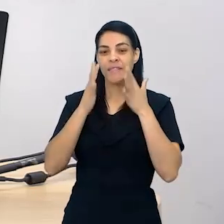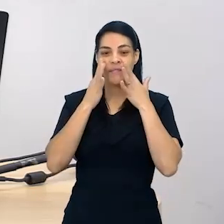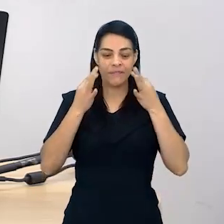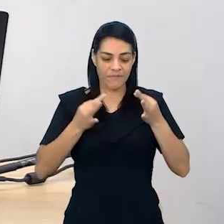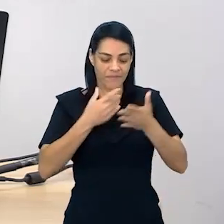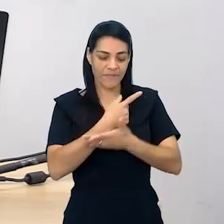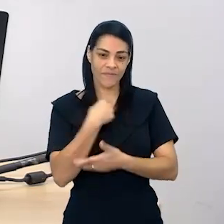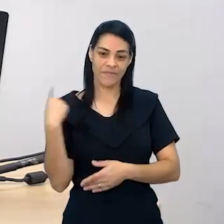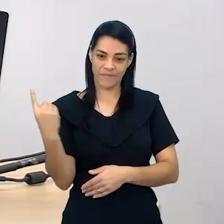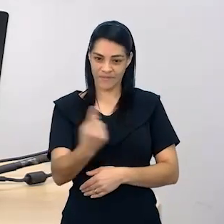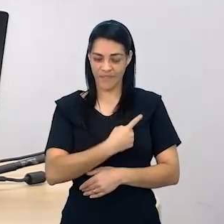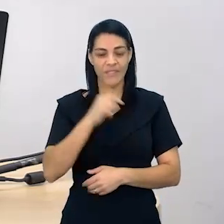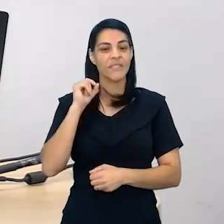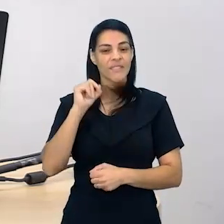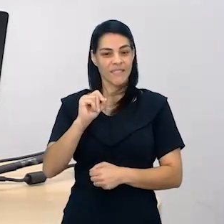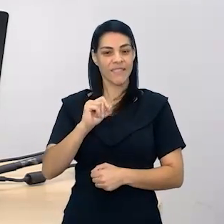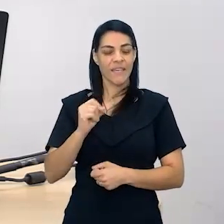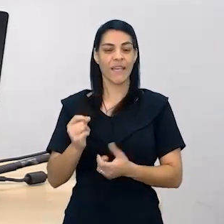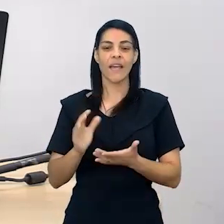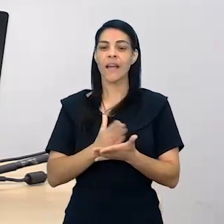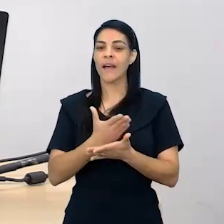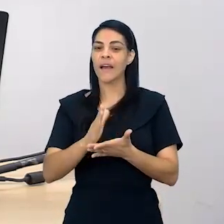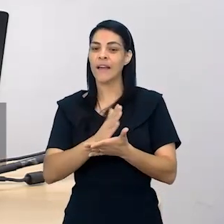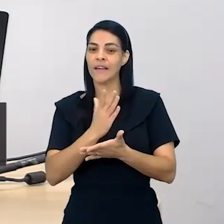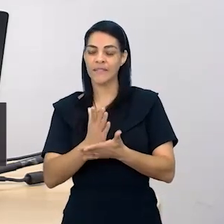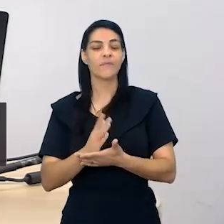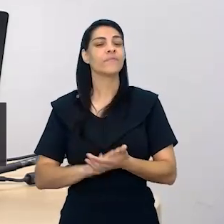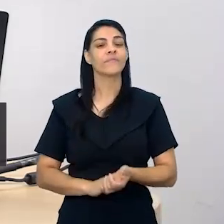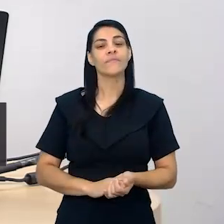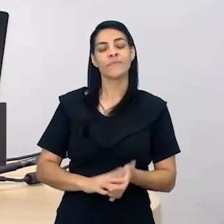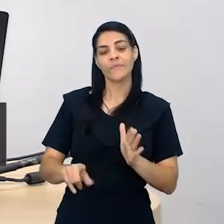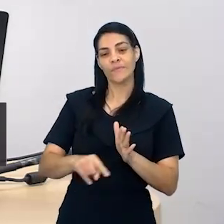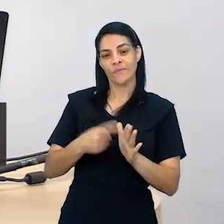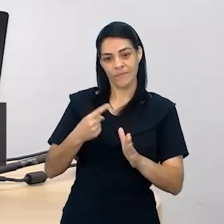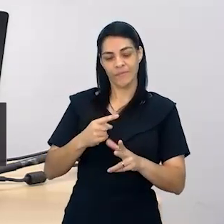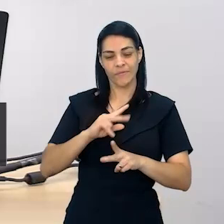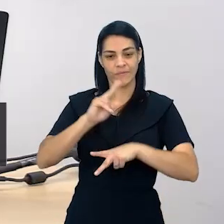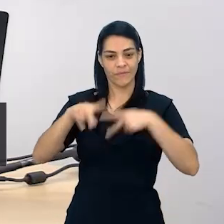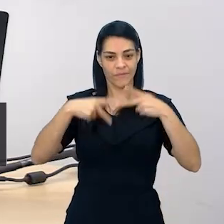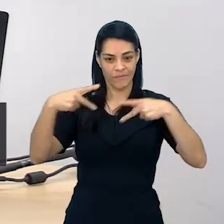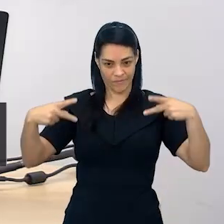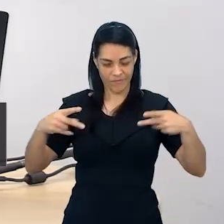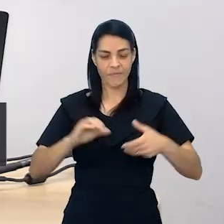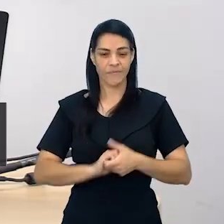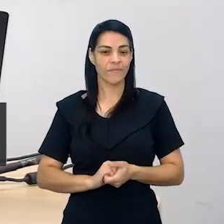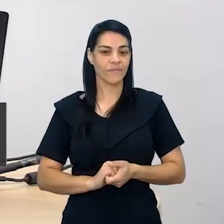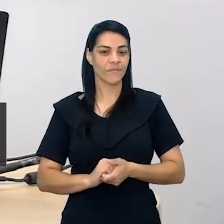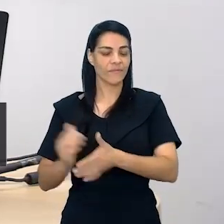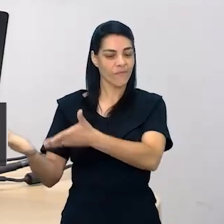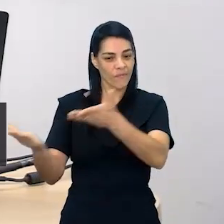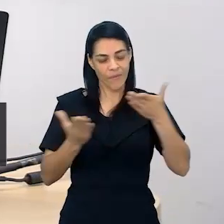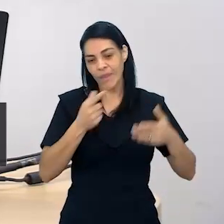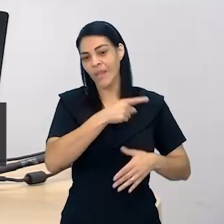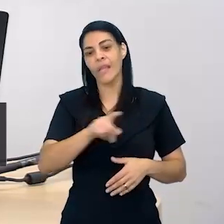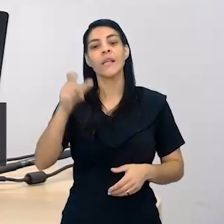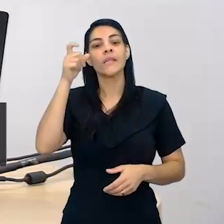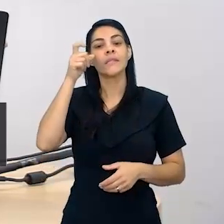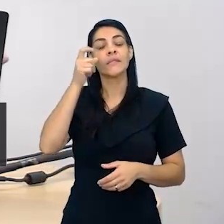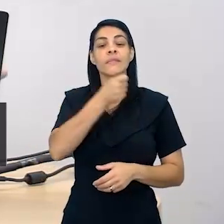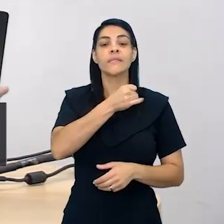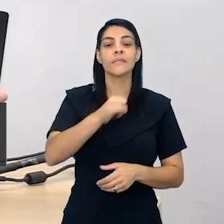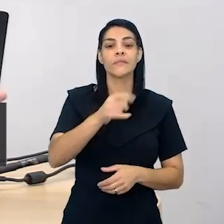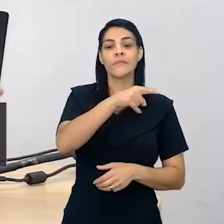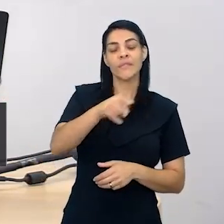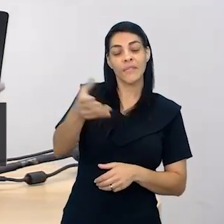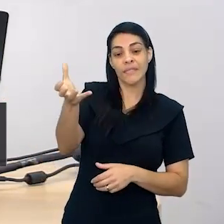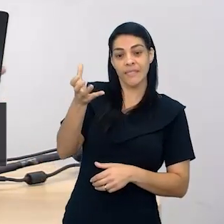e foram algumas que do primeiro bimestre que chamaram e a gente convida vocês a assistir então se vocês quiserem assistir aí